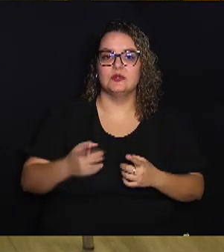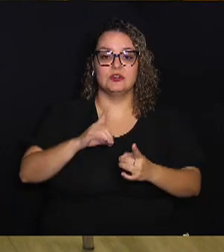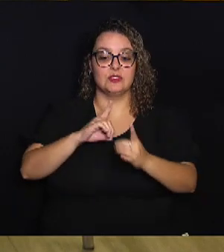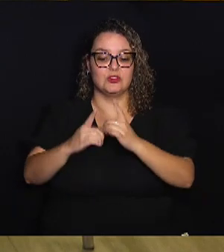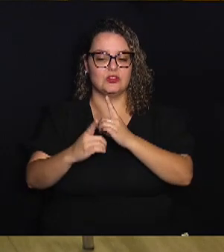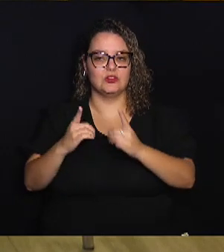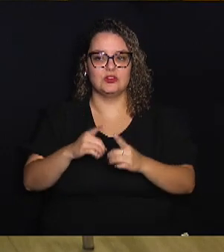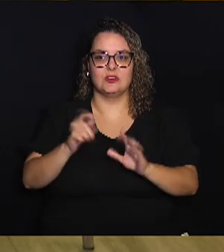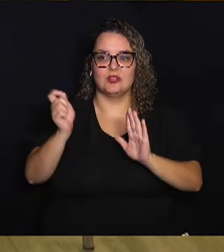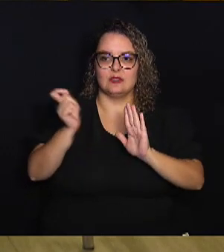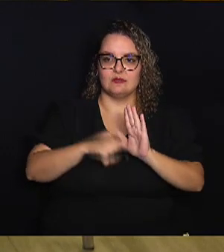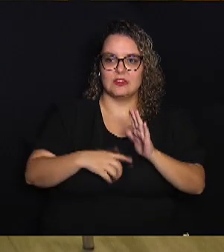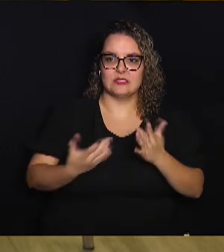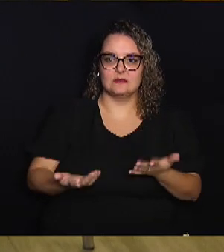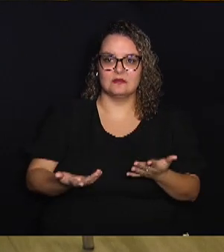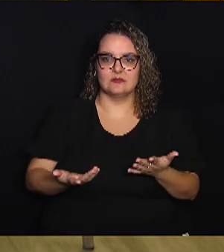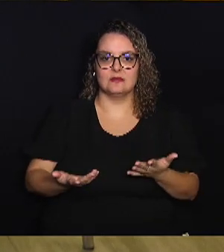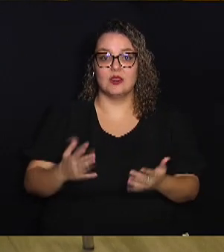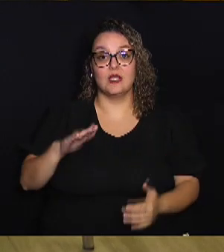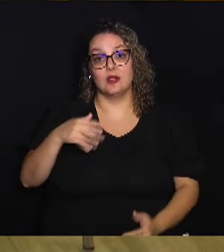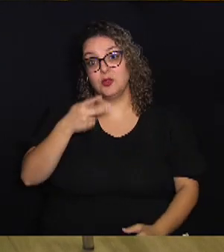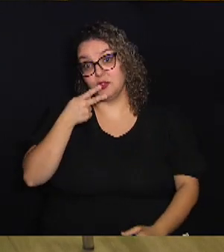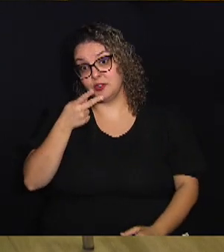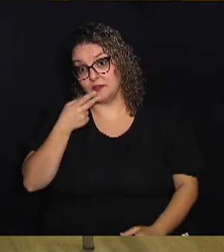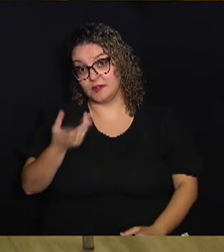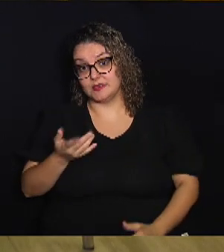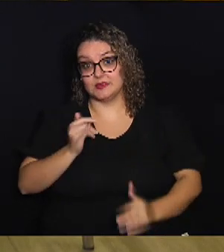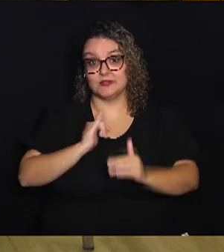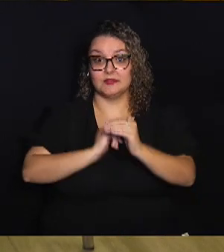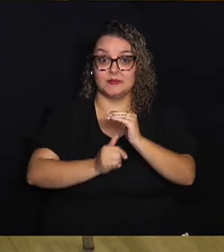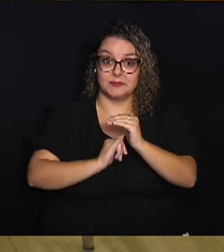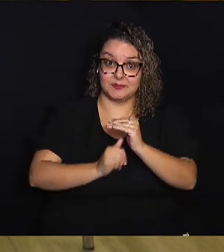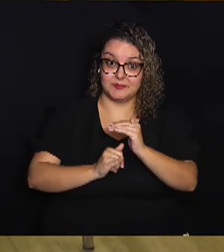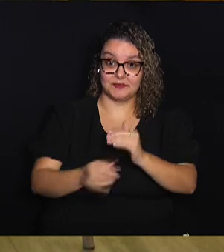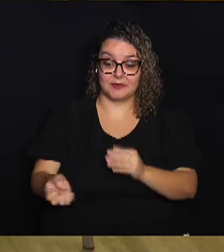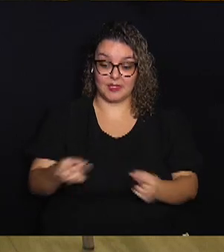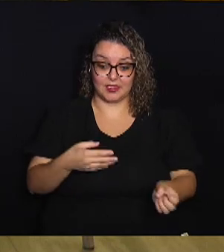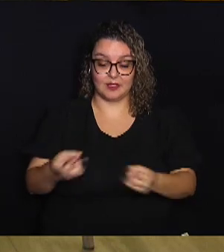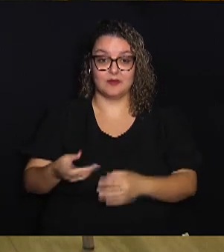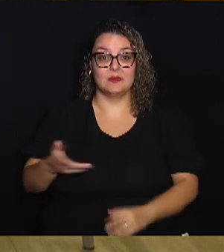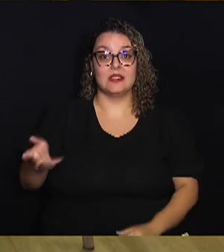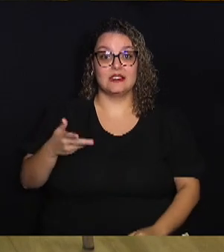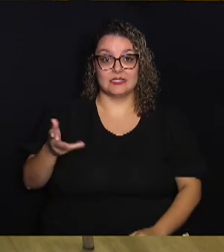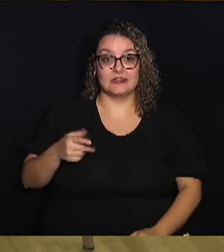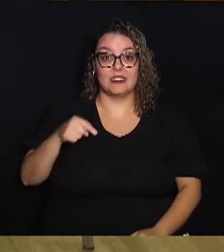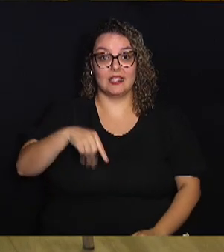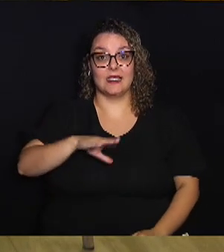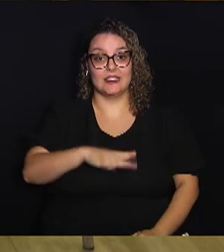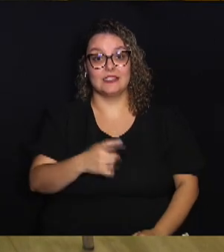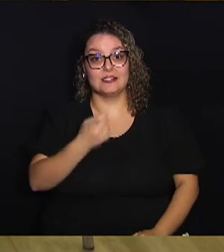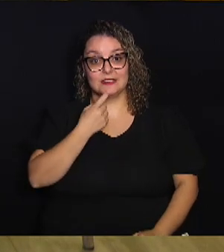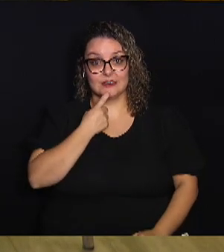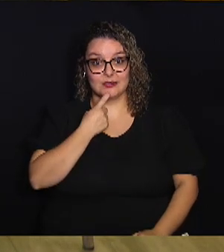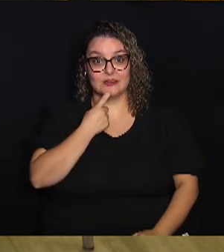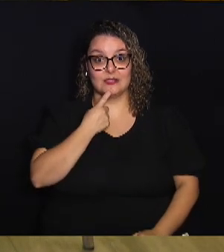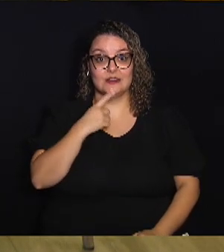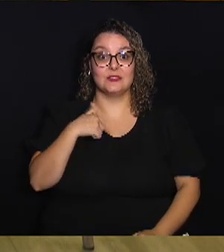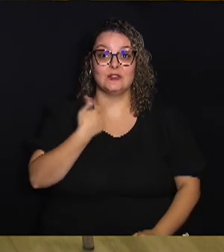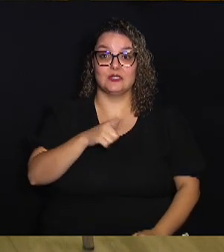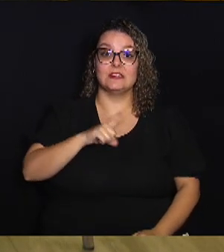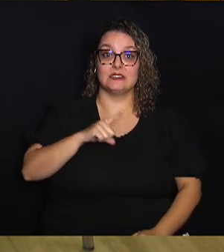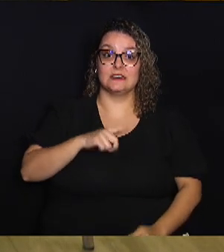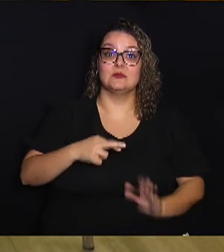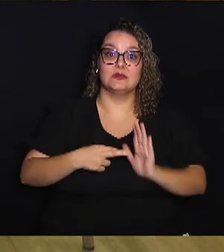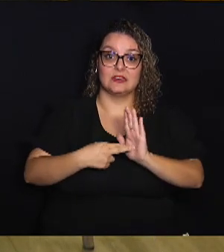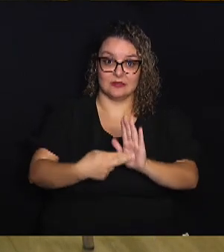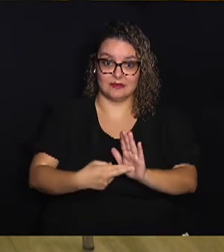e eficiência. E quando a gente fala de startups, inovação e aceleração, aqui em Campinas, nós temos uma das